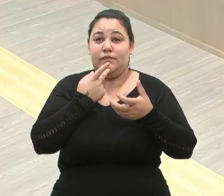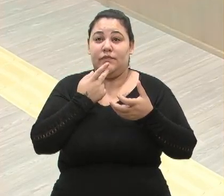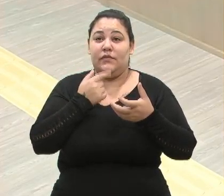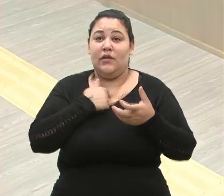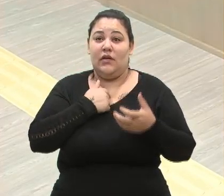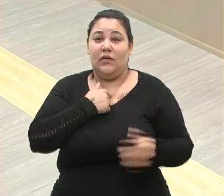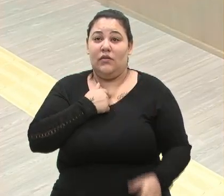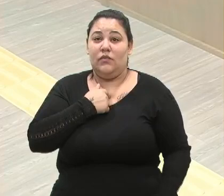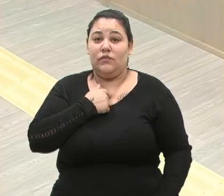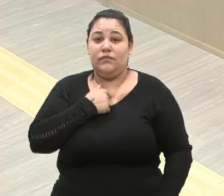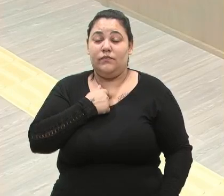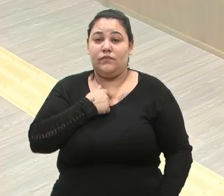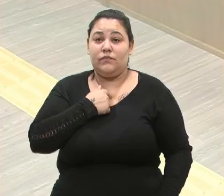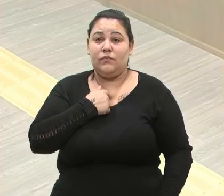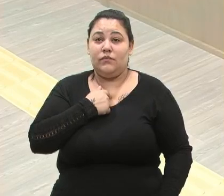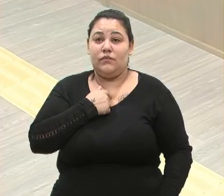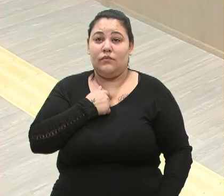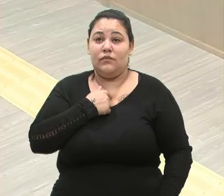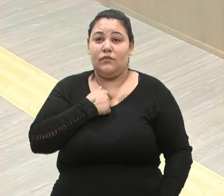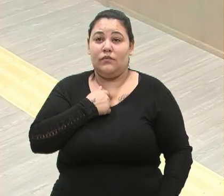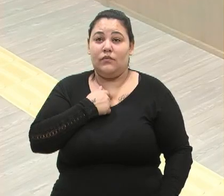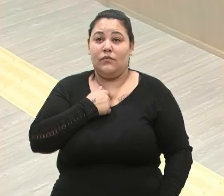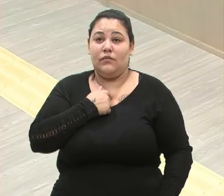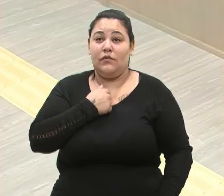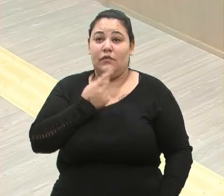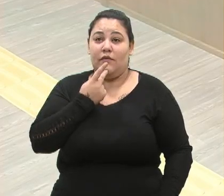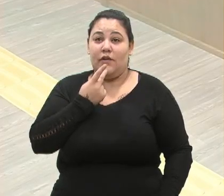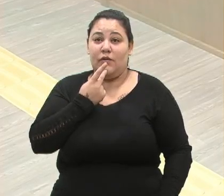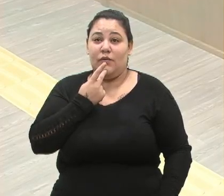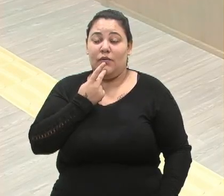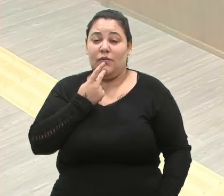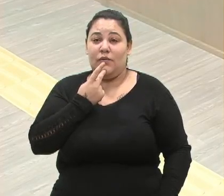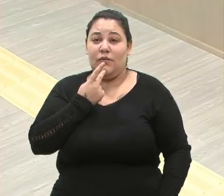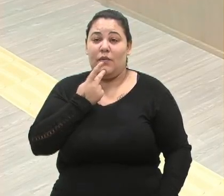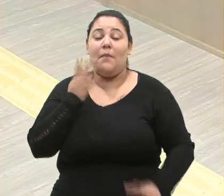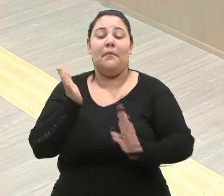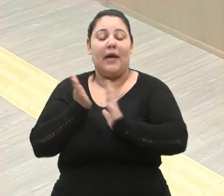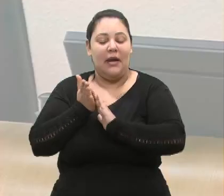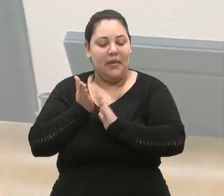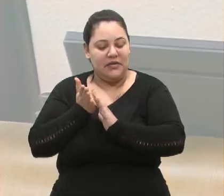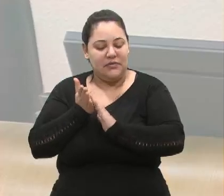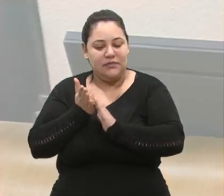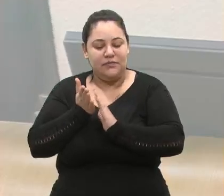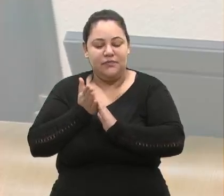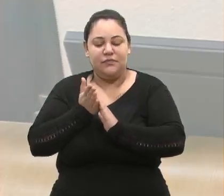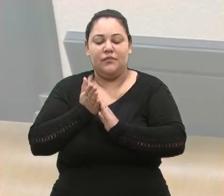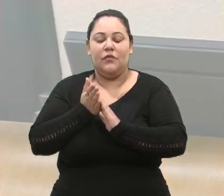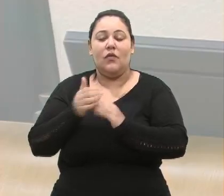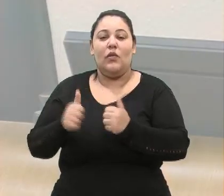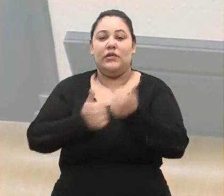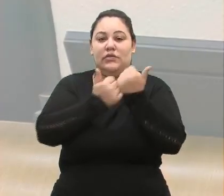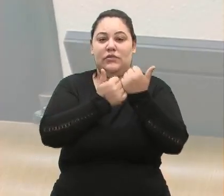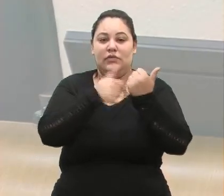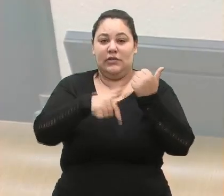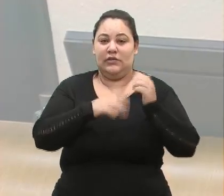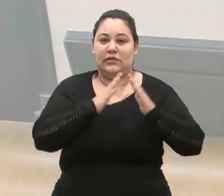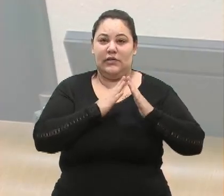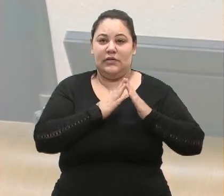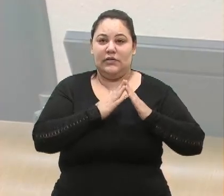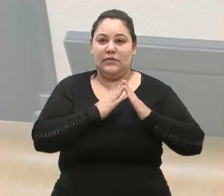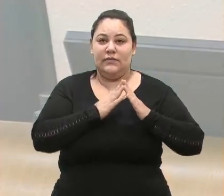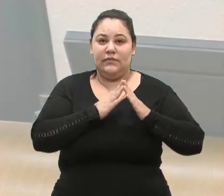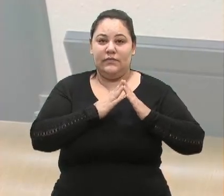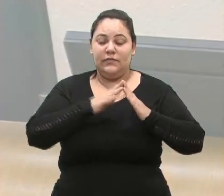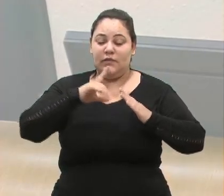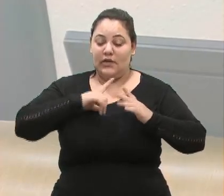elogio o nosso assessor aqui que está da casa. O Alexandre é uma pessoa competente, que nem o vereador Rafael